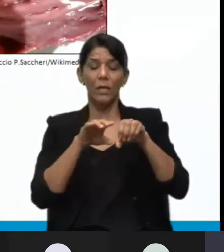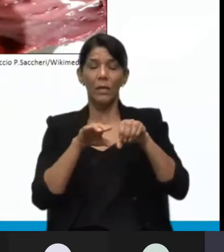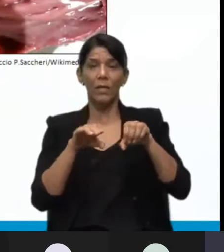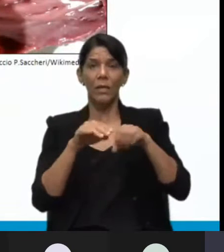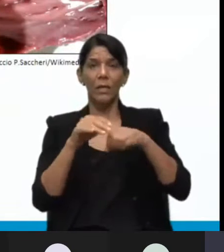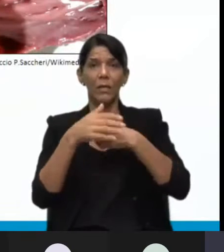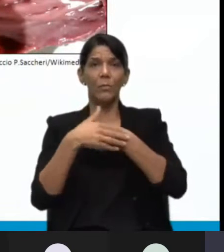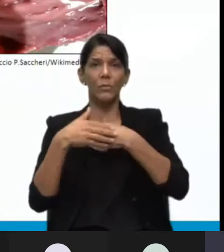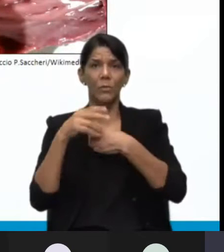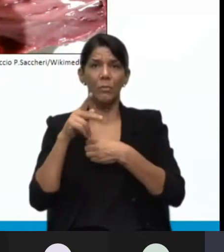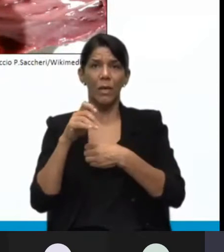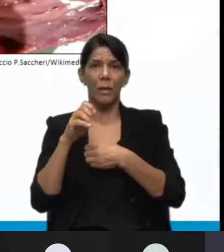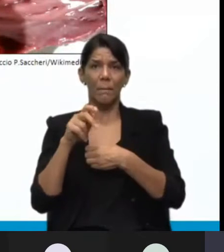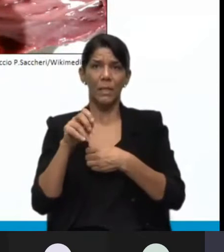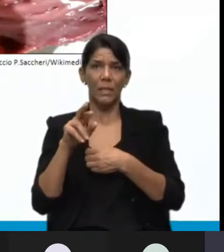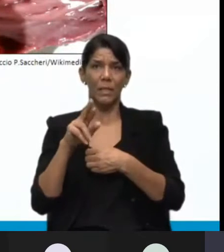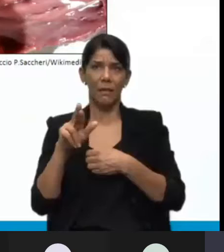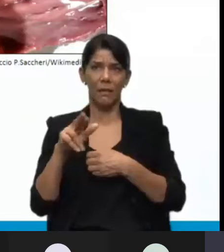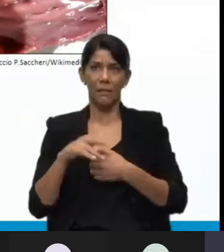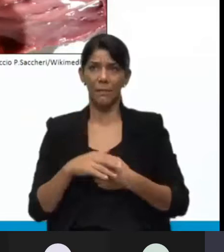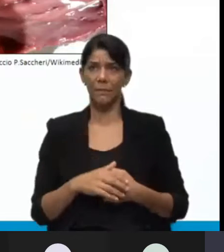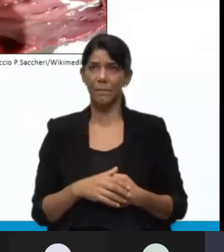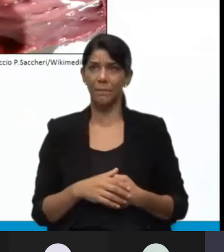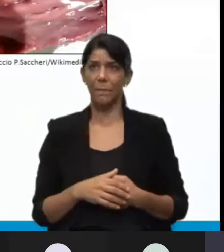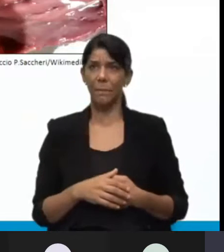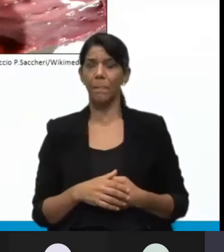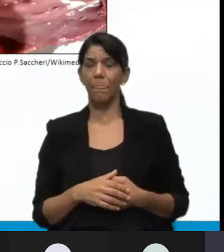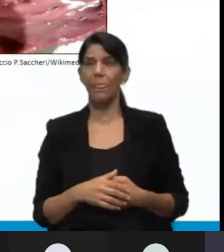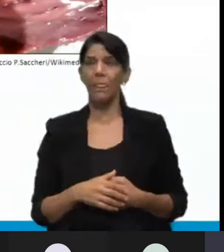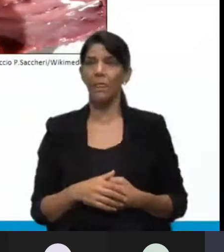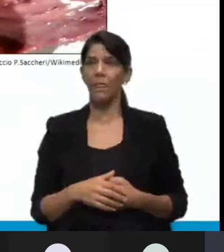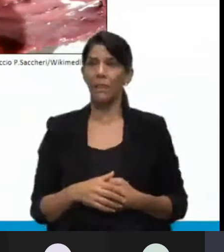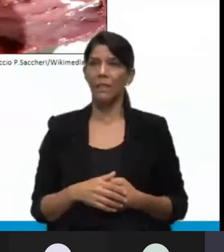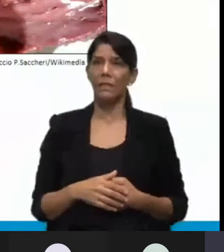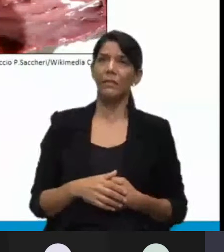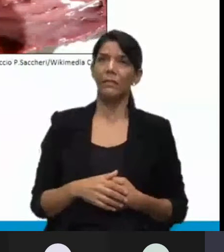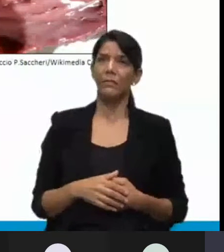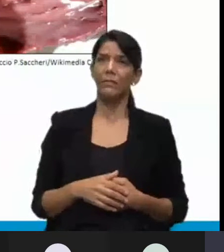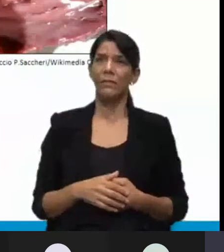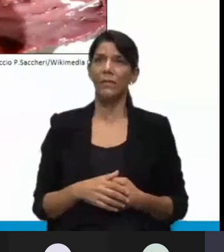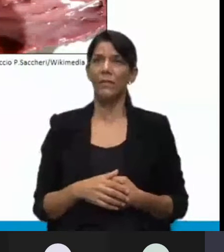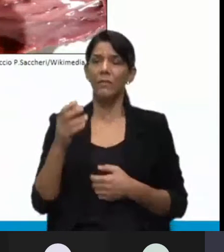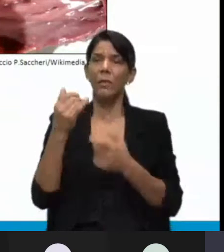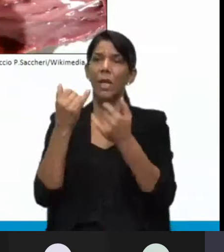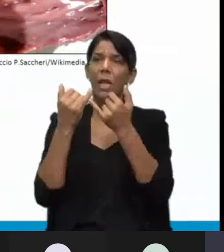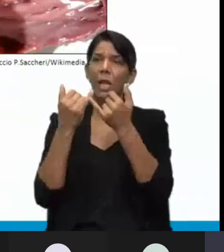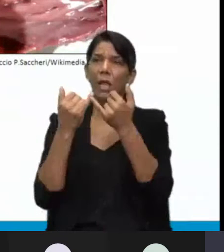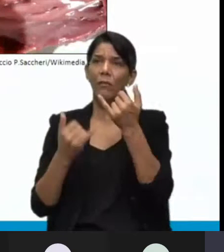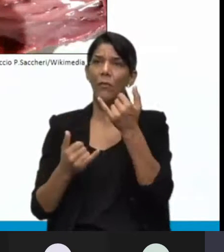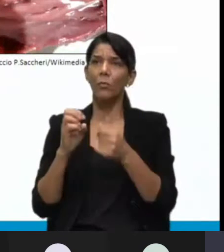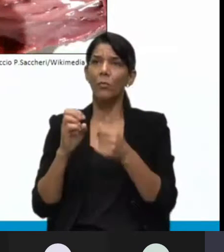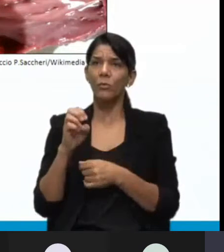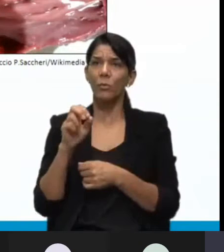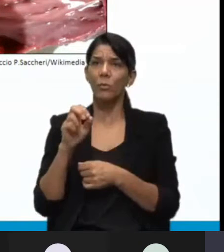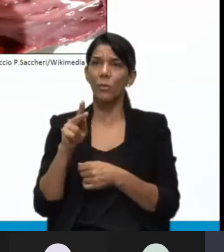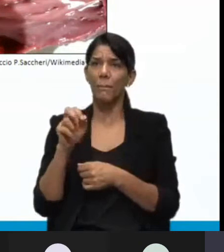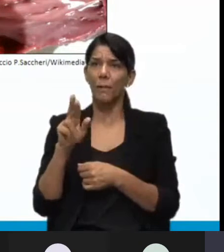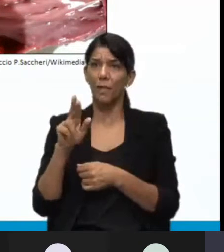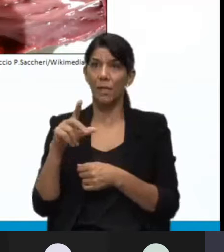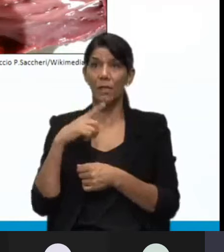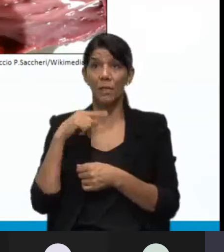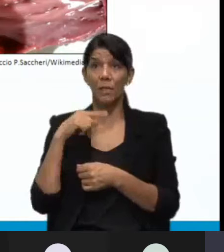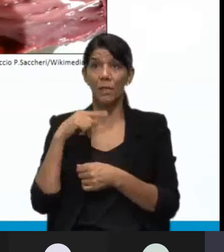músculos papilares. Então se a gente olhar aqui nessa figura, é exatamente isso aqui, ó. Isso aqui são as cordas tendíneas, isso aqui, ó, é o músculo